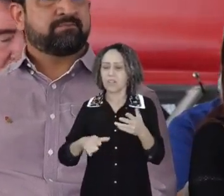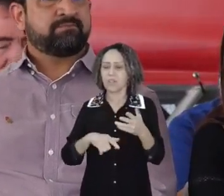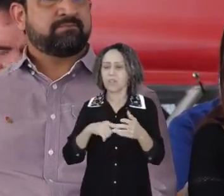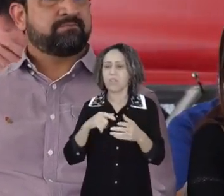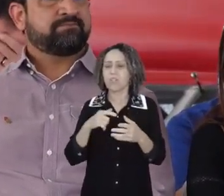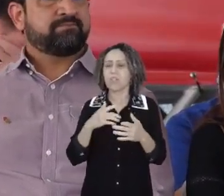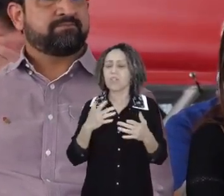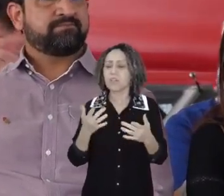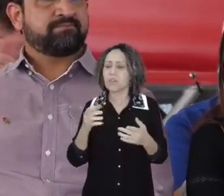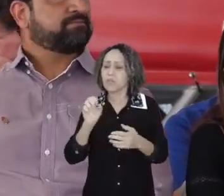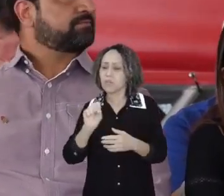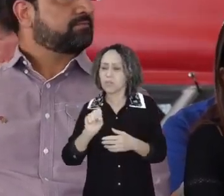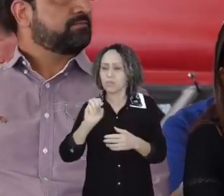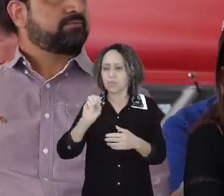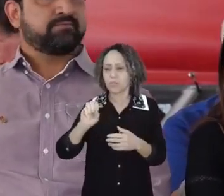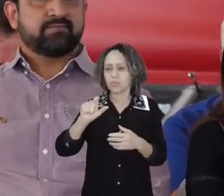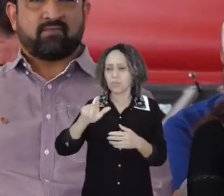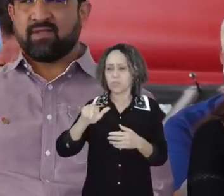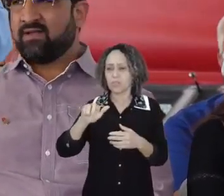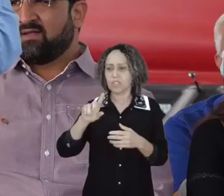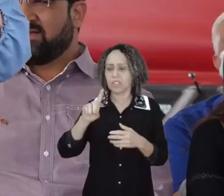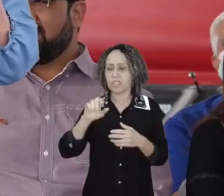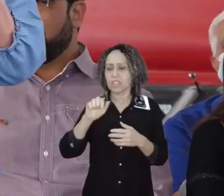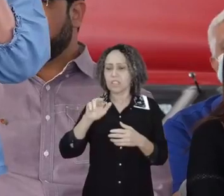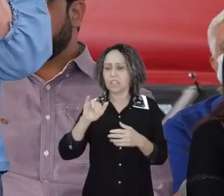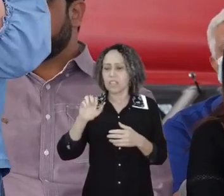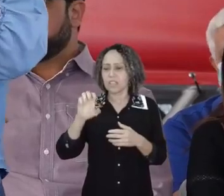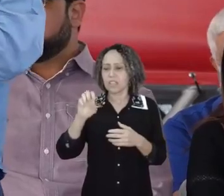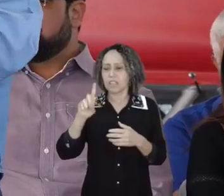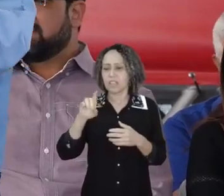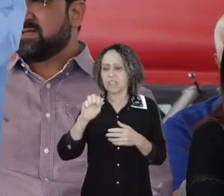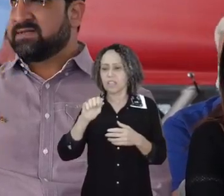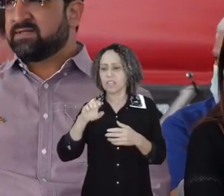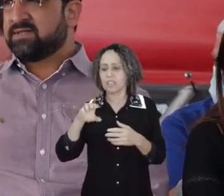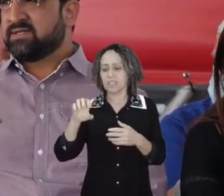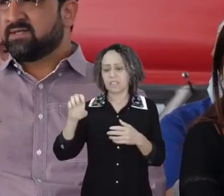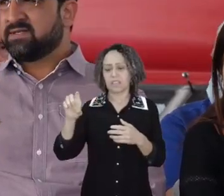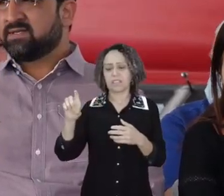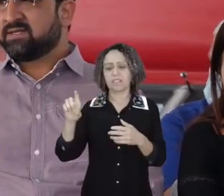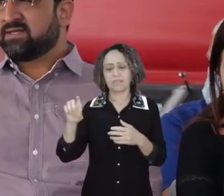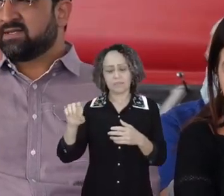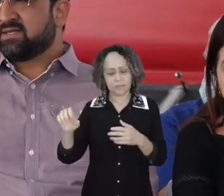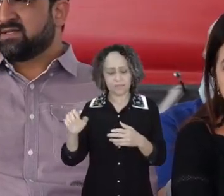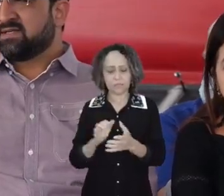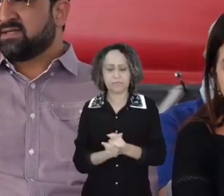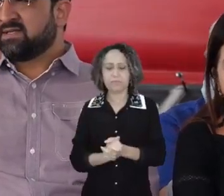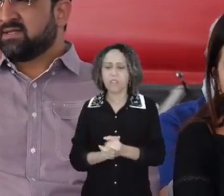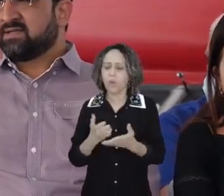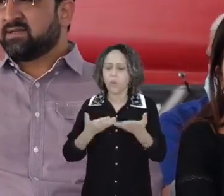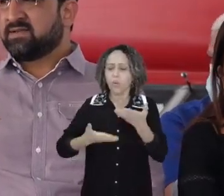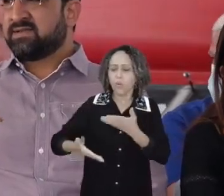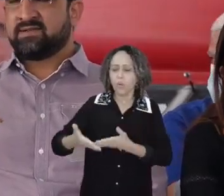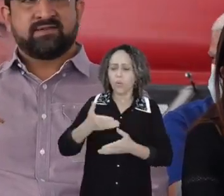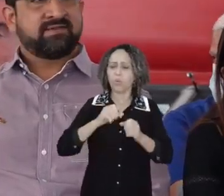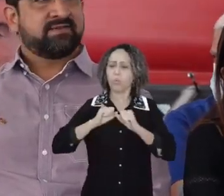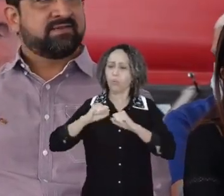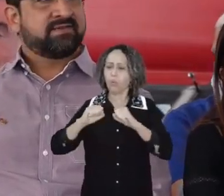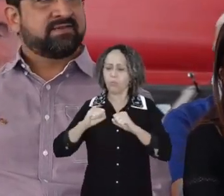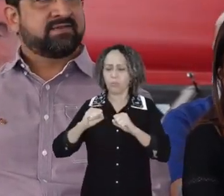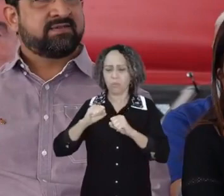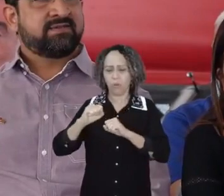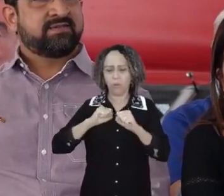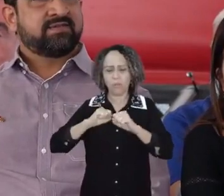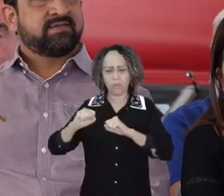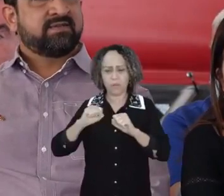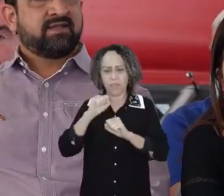numa causa, junto com os movimentos sindicais, com os movimentos sociais, com os movimentos populares. Recuperar esse país